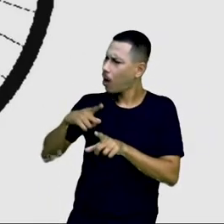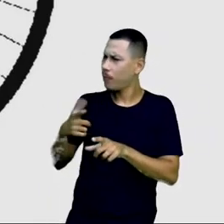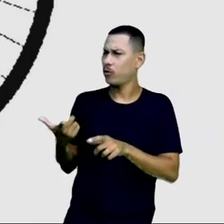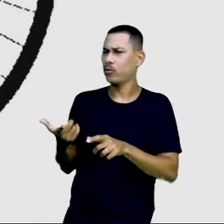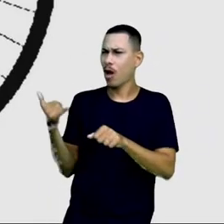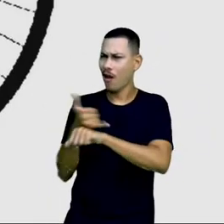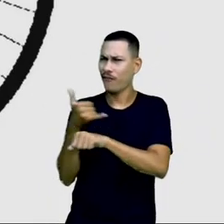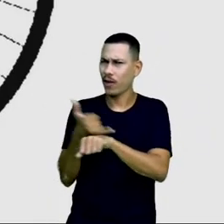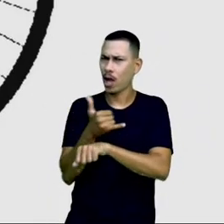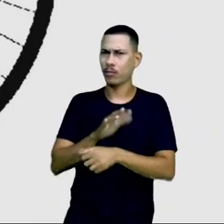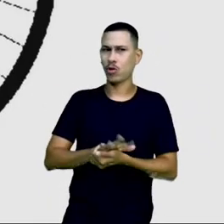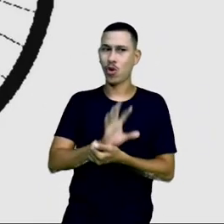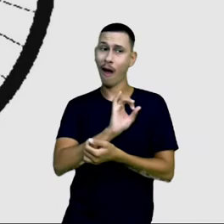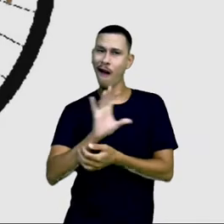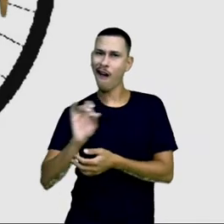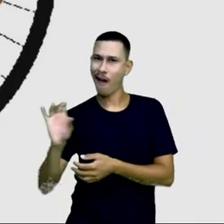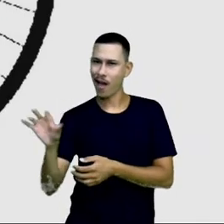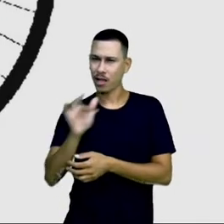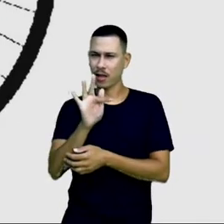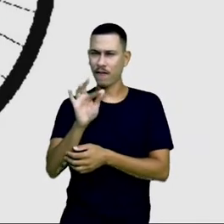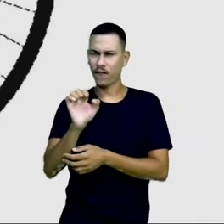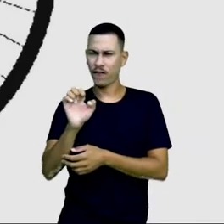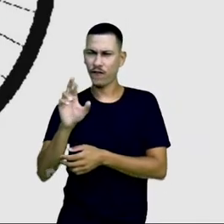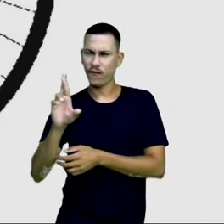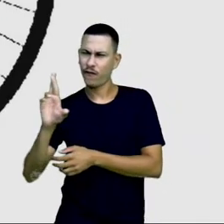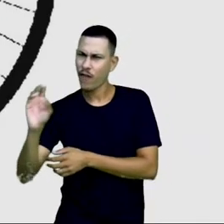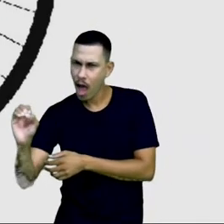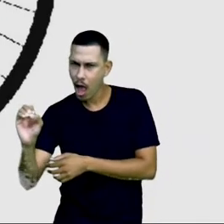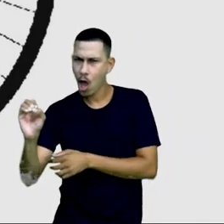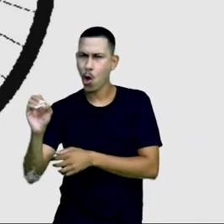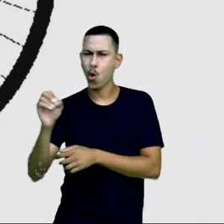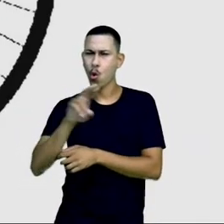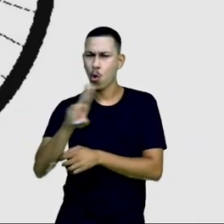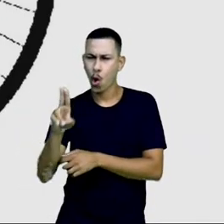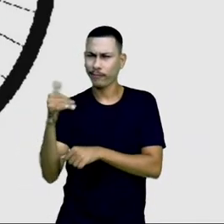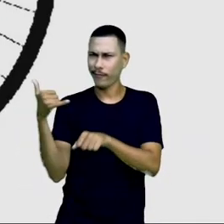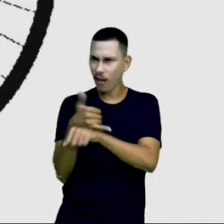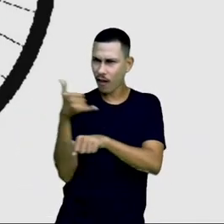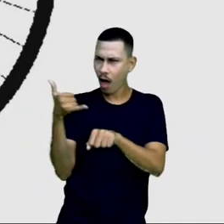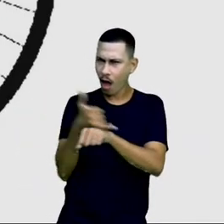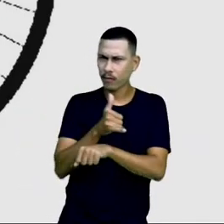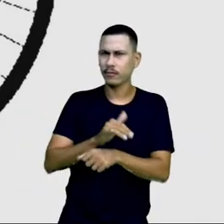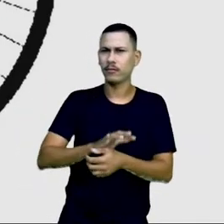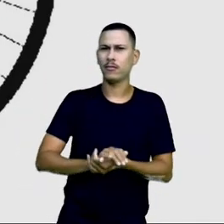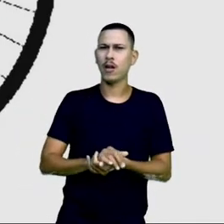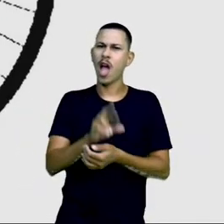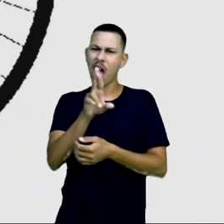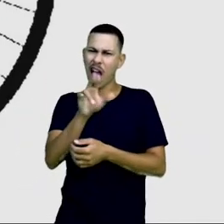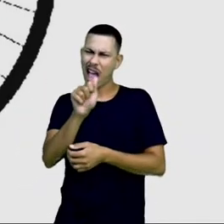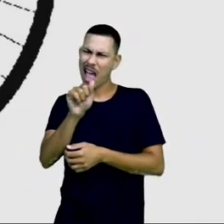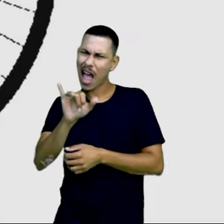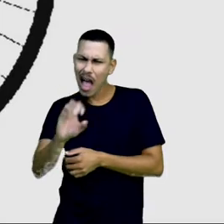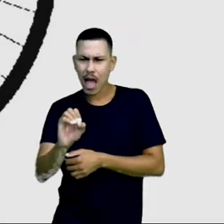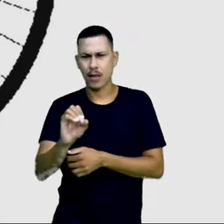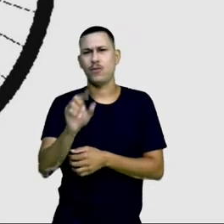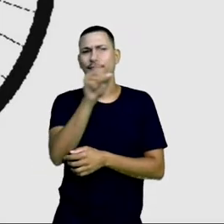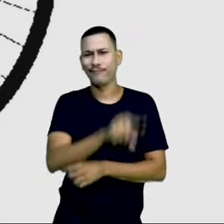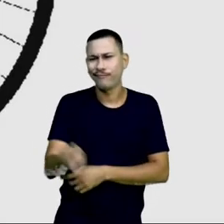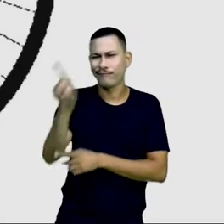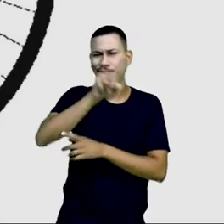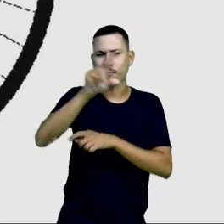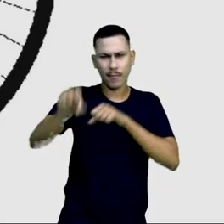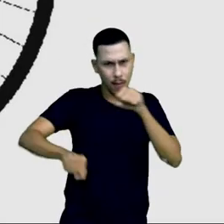né? Cada um desses ferrinhos aqui, a gente chama de raio da bicicleta. O raio da roda da bicicleta, né?